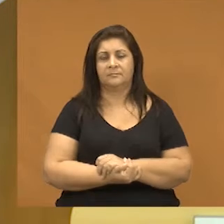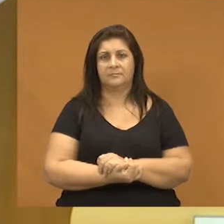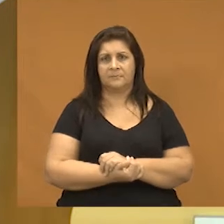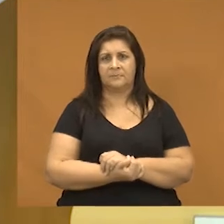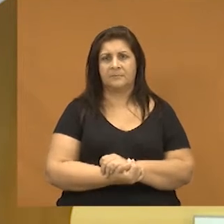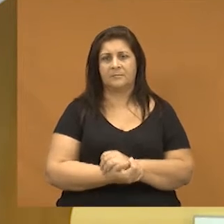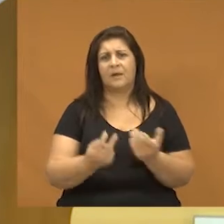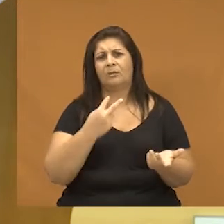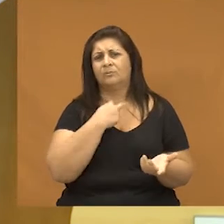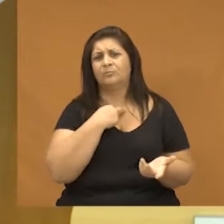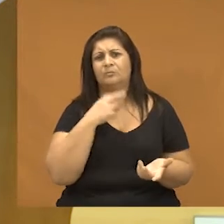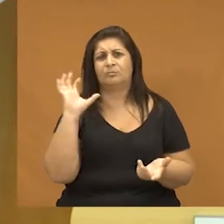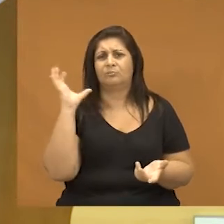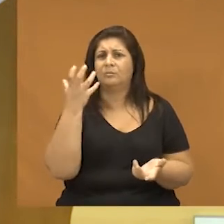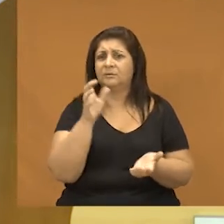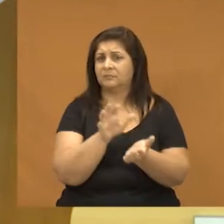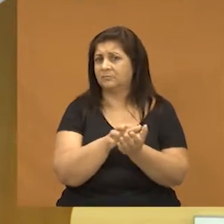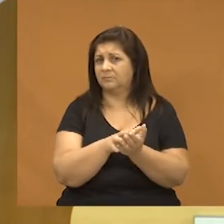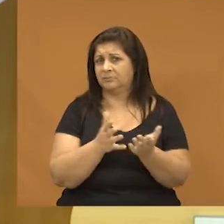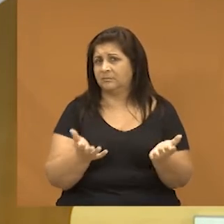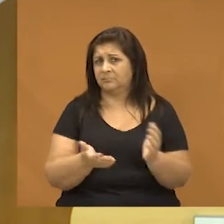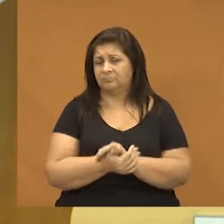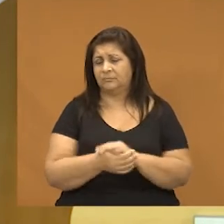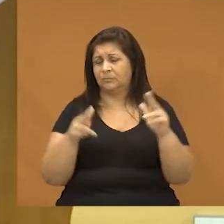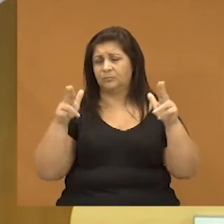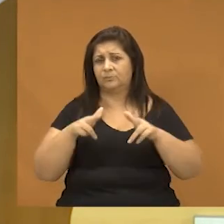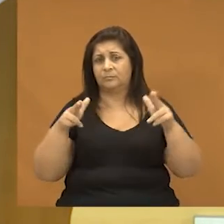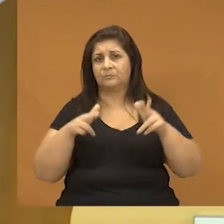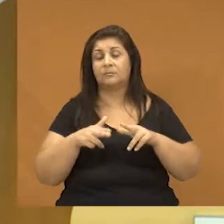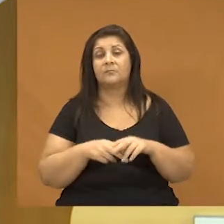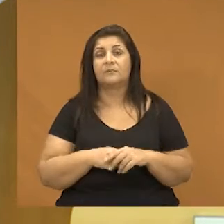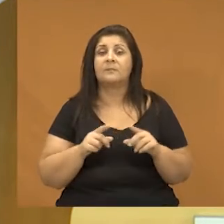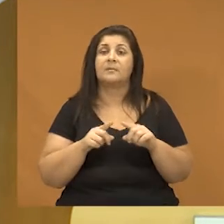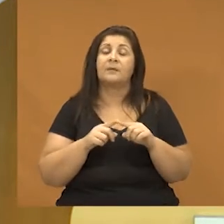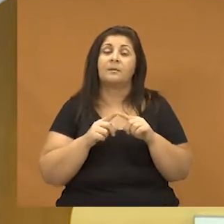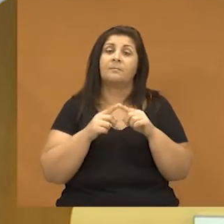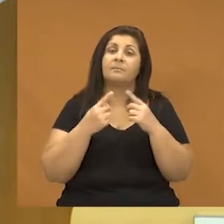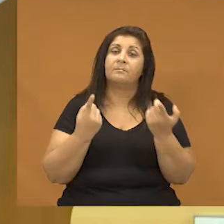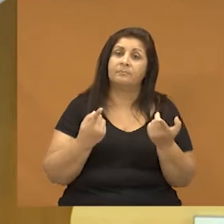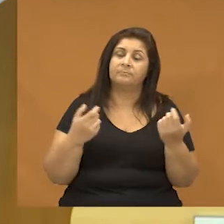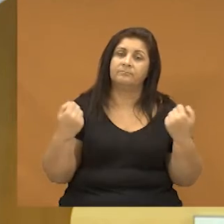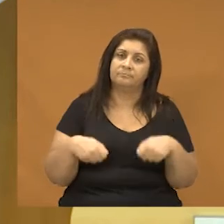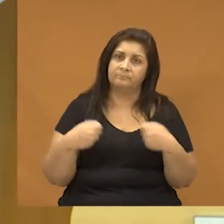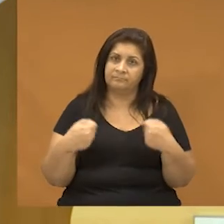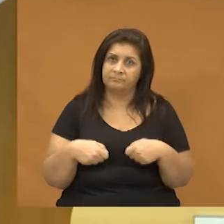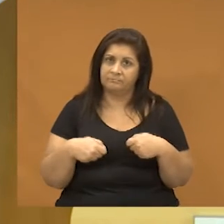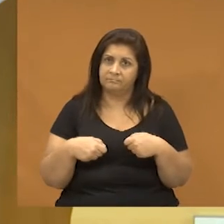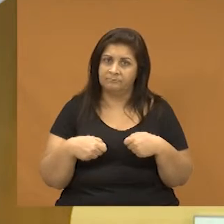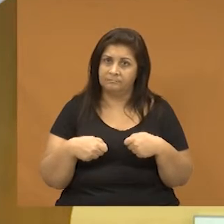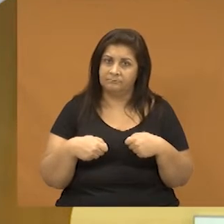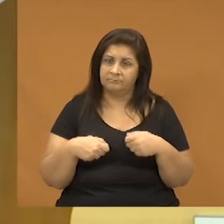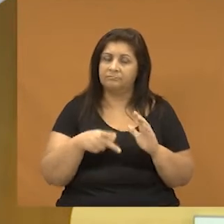Isso aí não pode acontecer na cidade de Jacareí, isso aí não pode acontecer nunca. Mas, conforme precisa